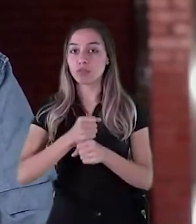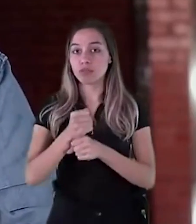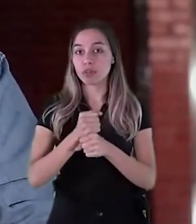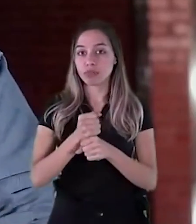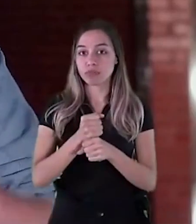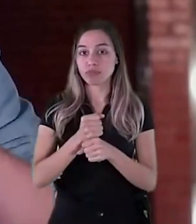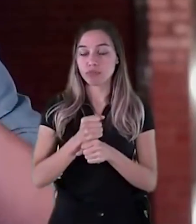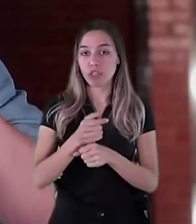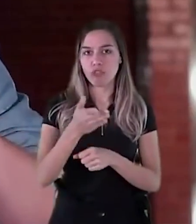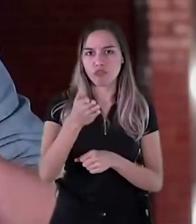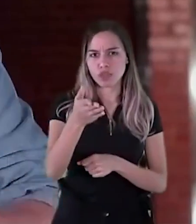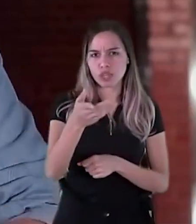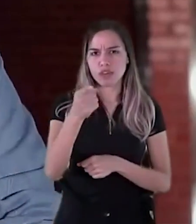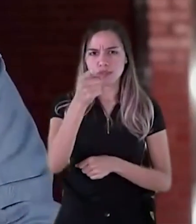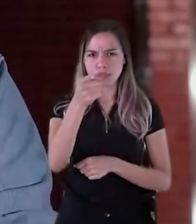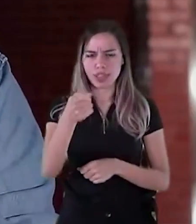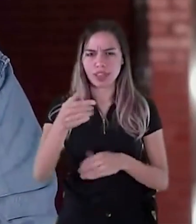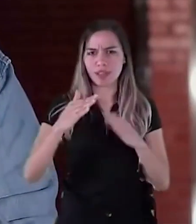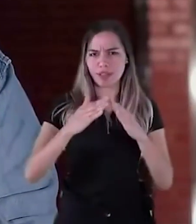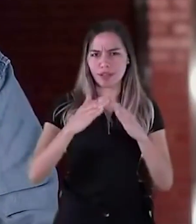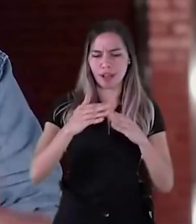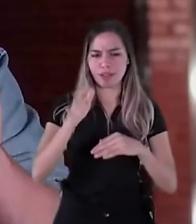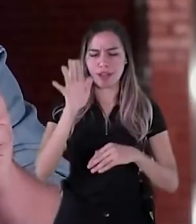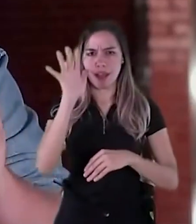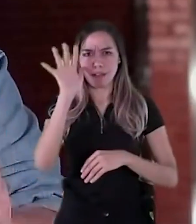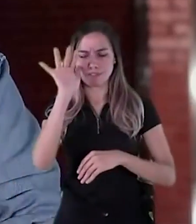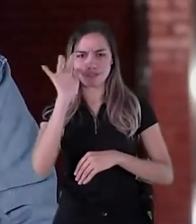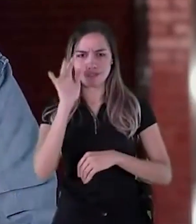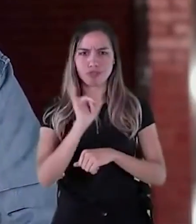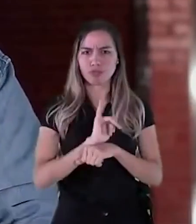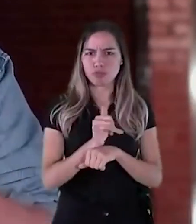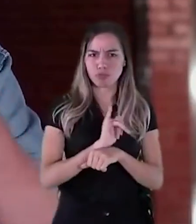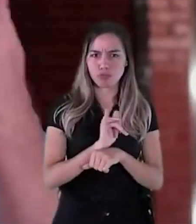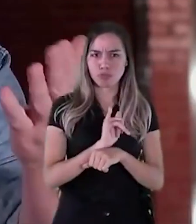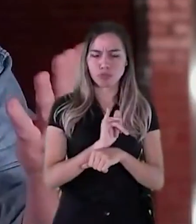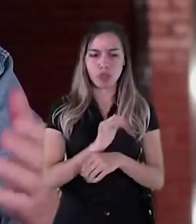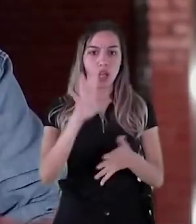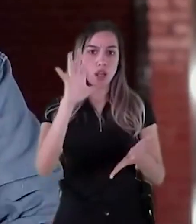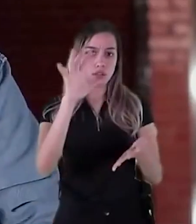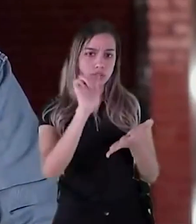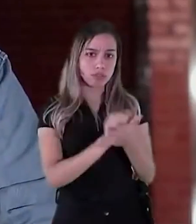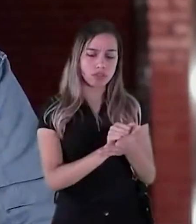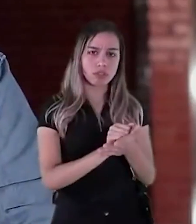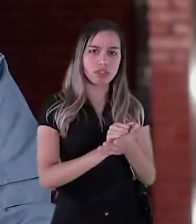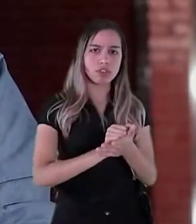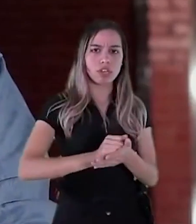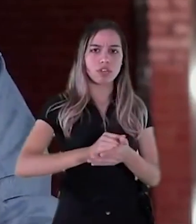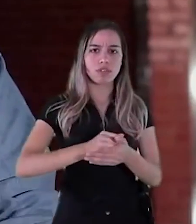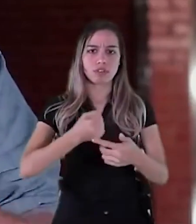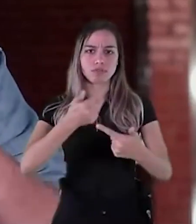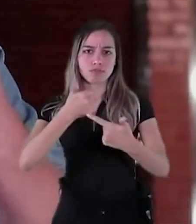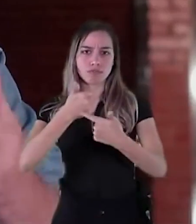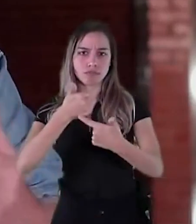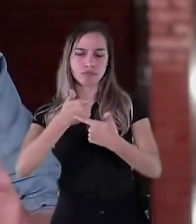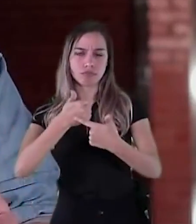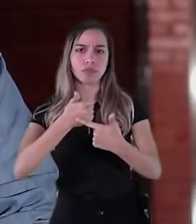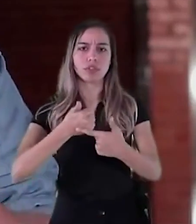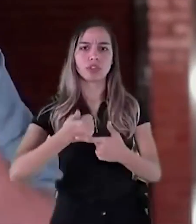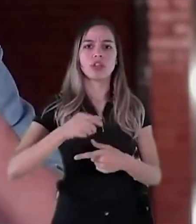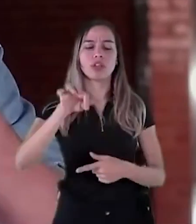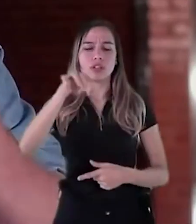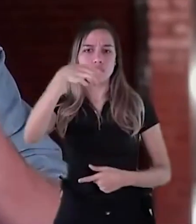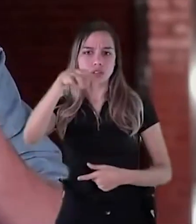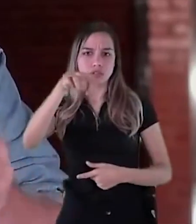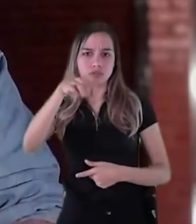plataforma do YouTube, por favor, faça a inscrição, aperte o sininho para que você possa receber a nossa programação que virá.